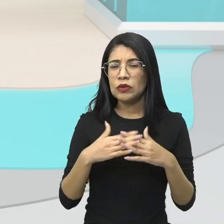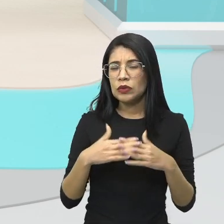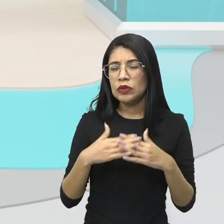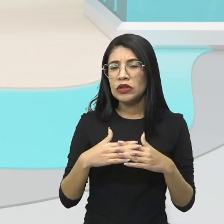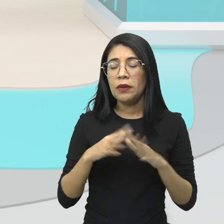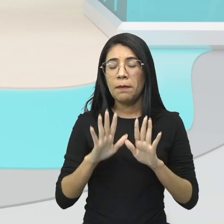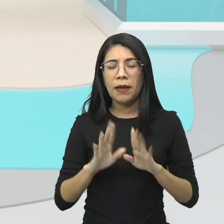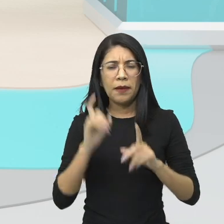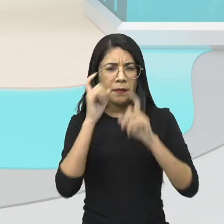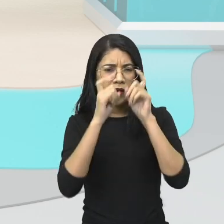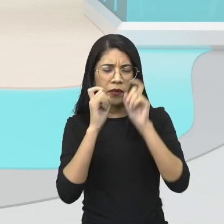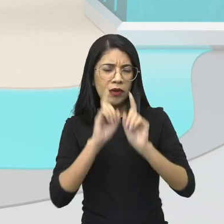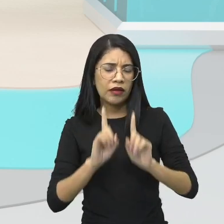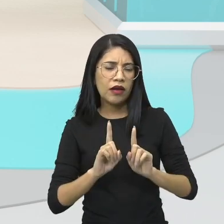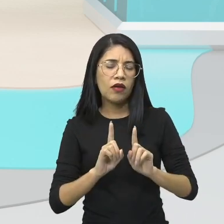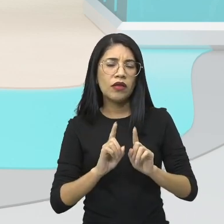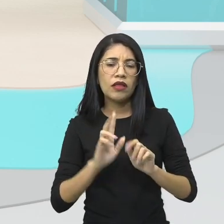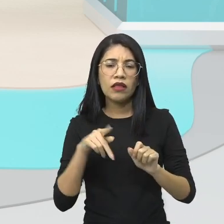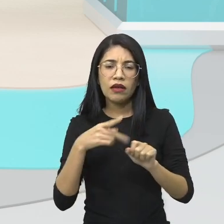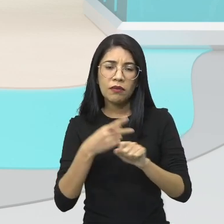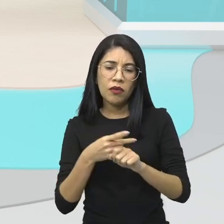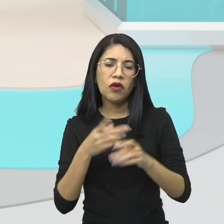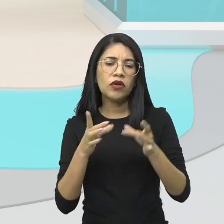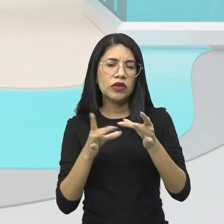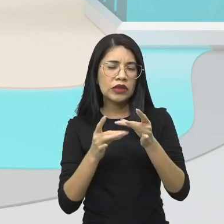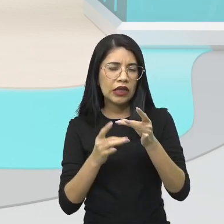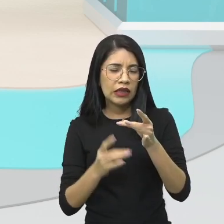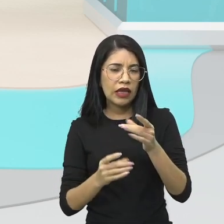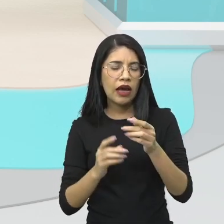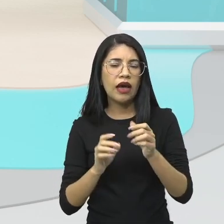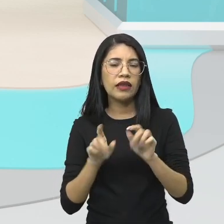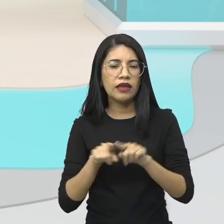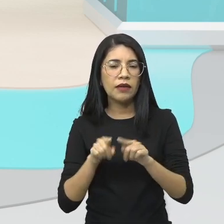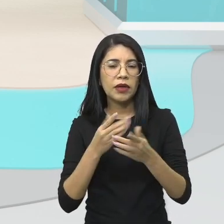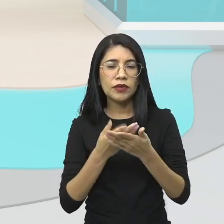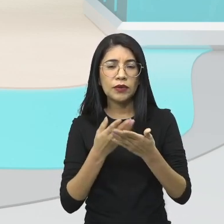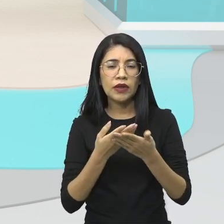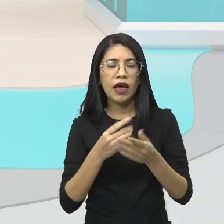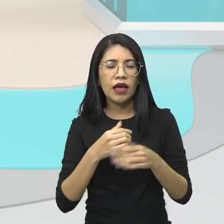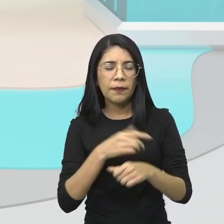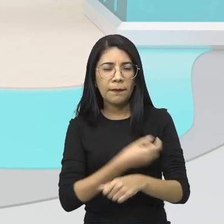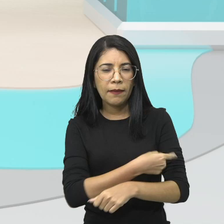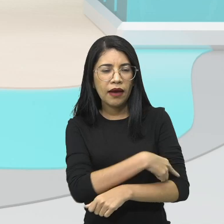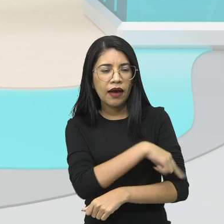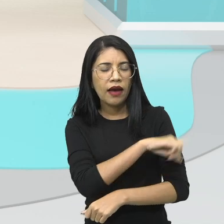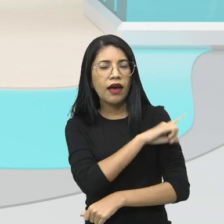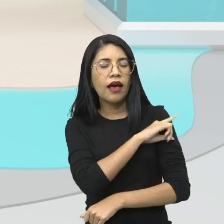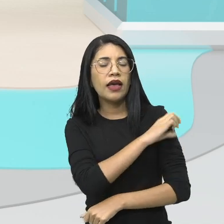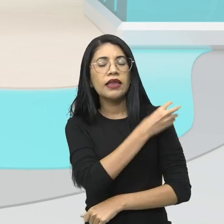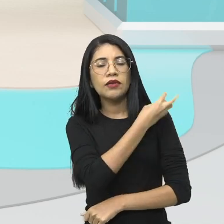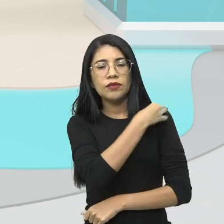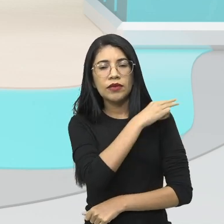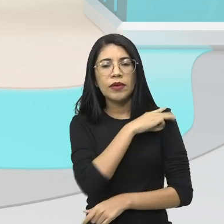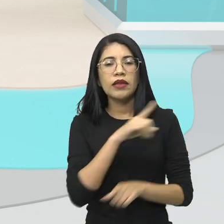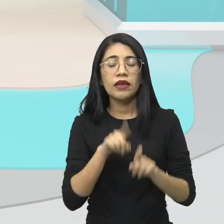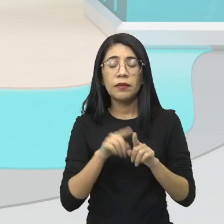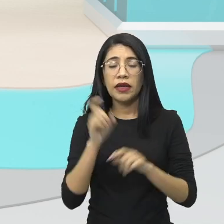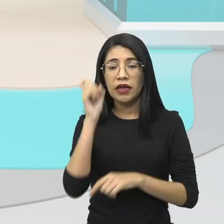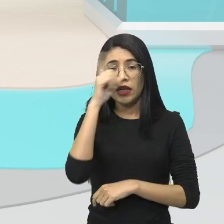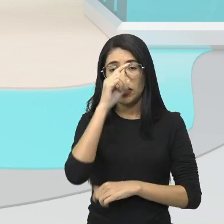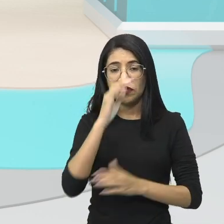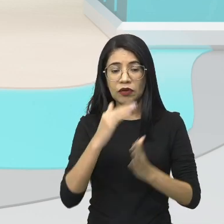não se preocupe. Substantivo é um assunto que vocês veem em toda a vida escolar de vocês, até o ensino médio, e cada vez com um grau de